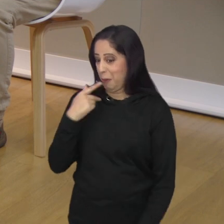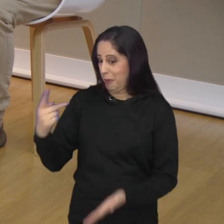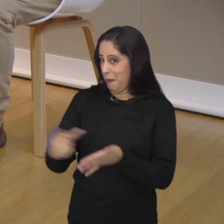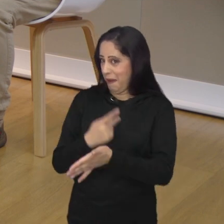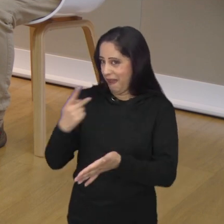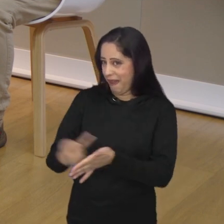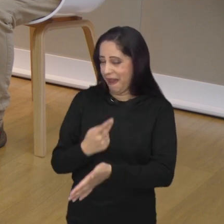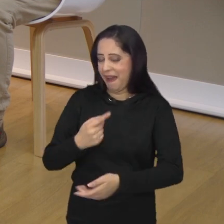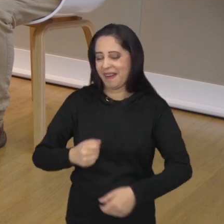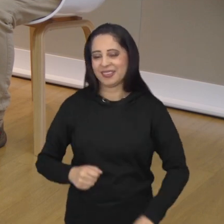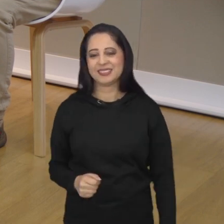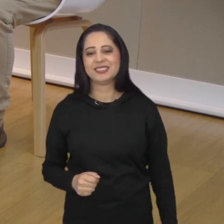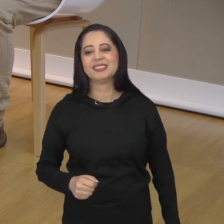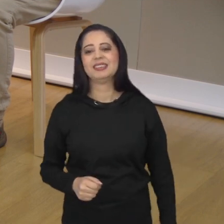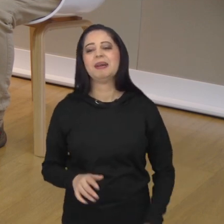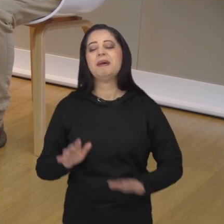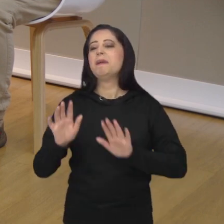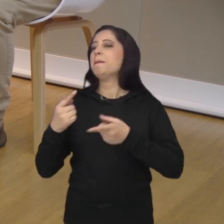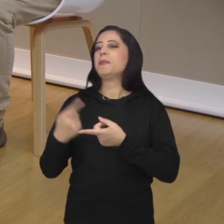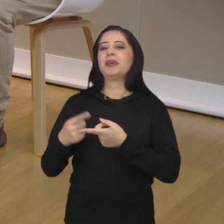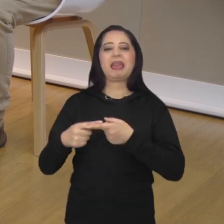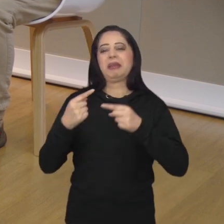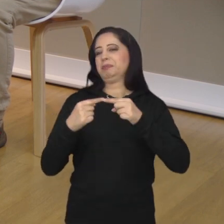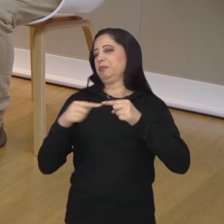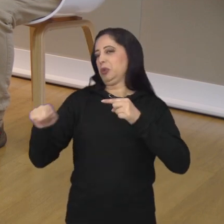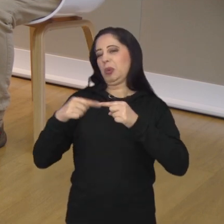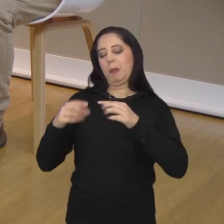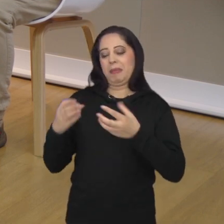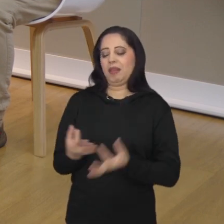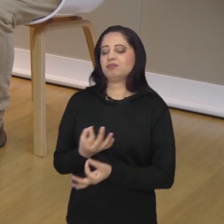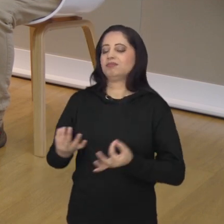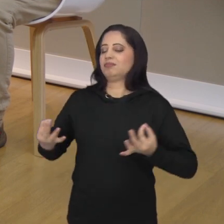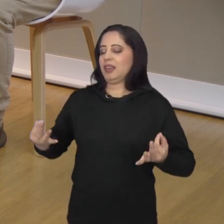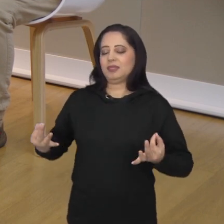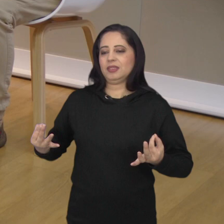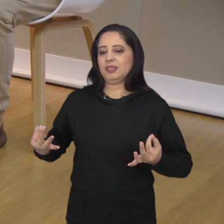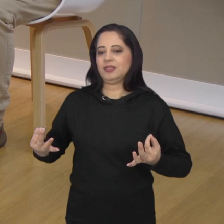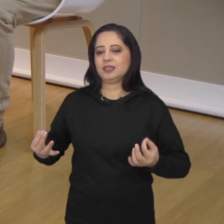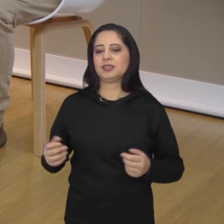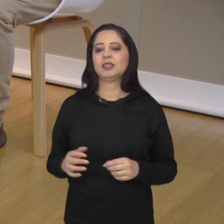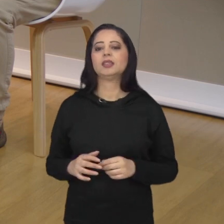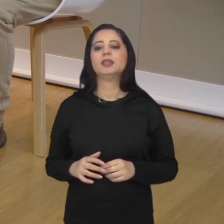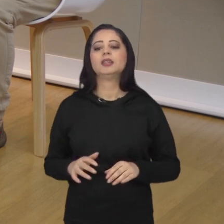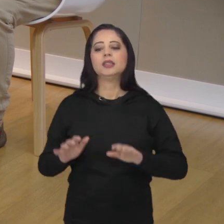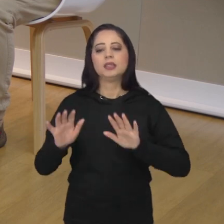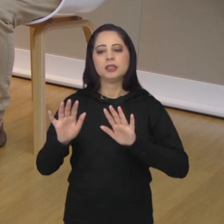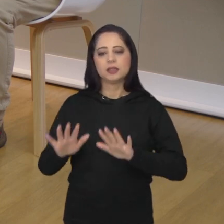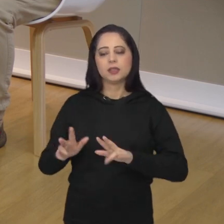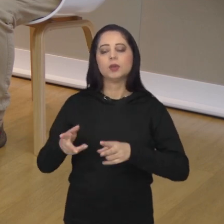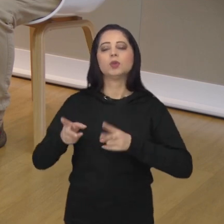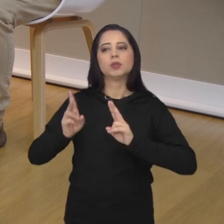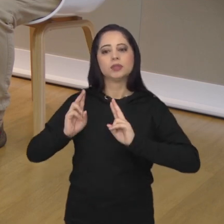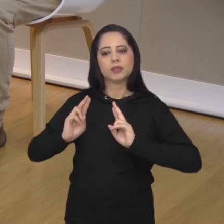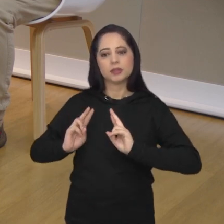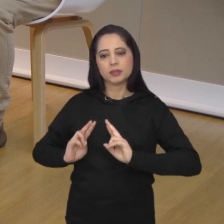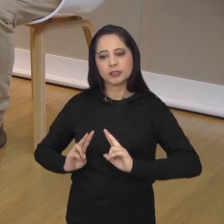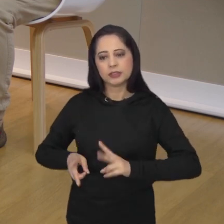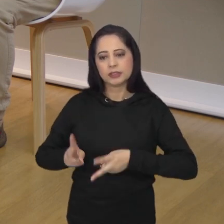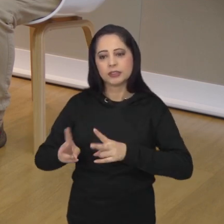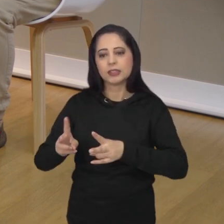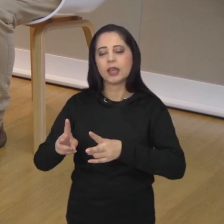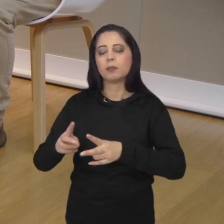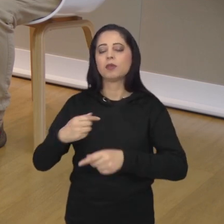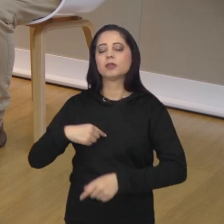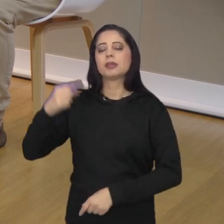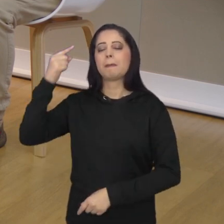está realmente buscando ativamente sair e além dos pensamentos. E aí com isso você vai ficar mais presente